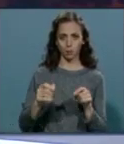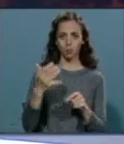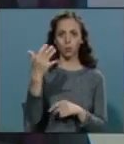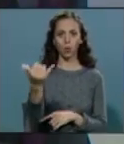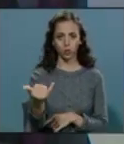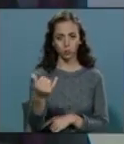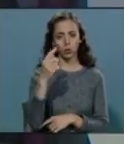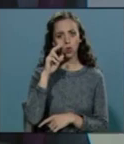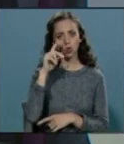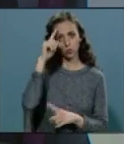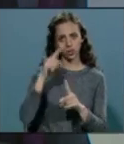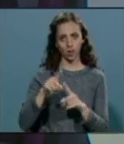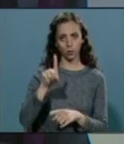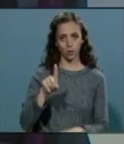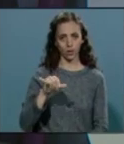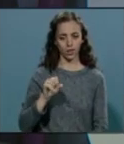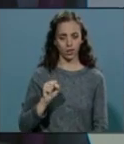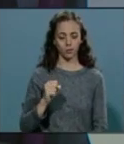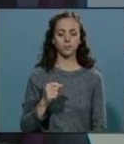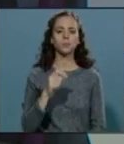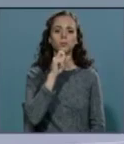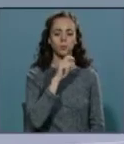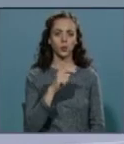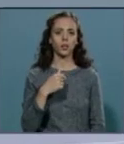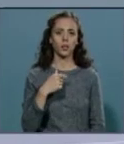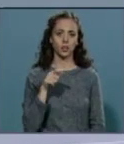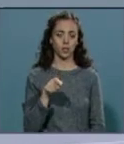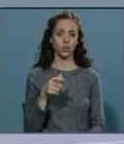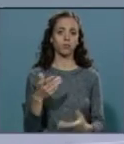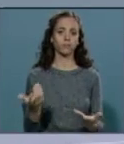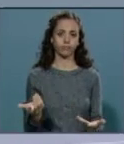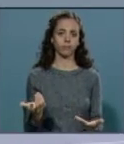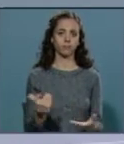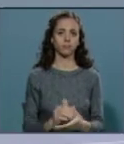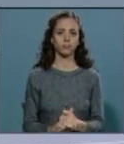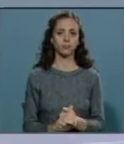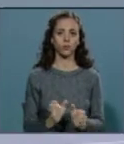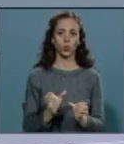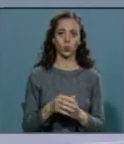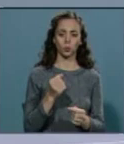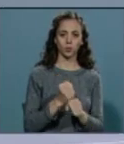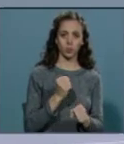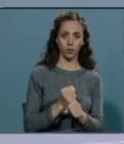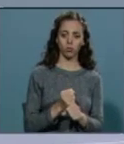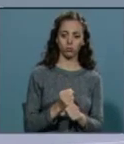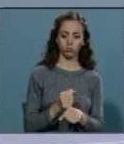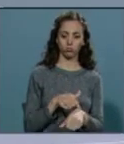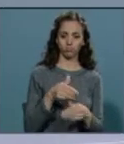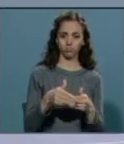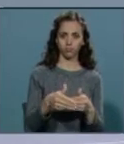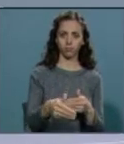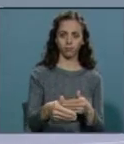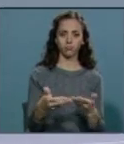olhando para a primeira like logo mas eu naquilo que for por um grupo de trabalho durante esta